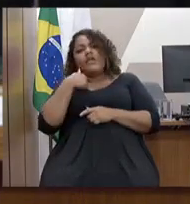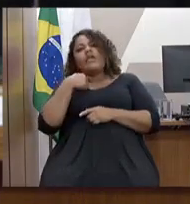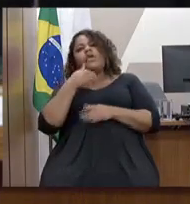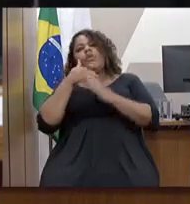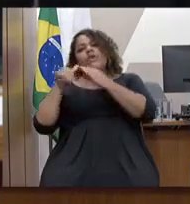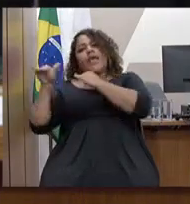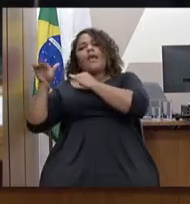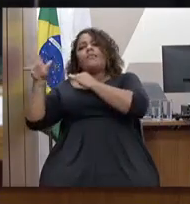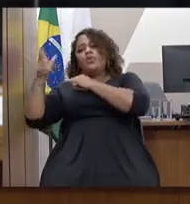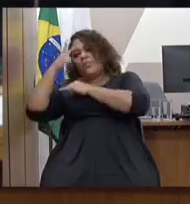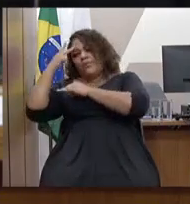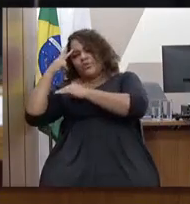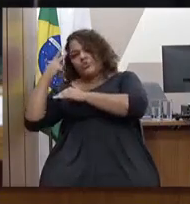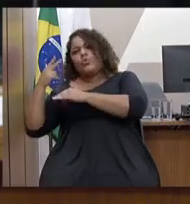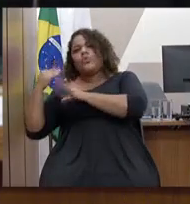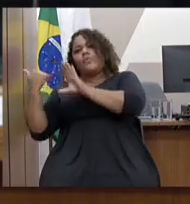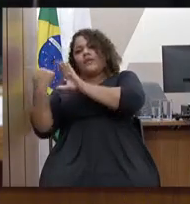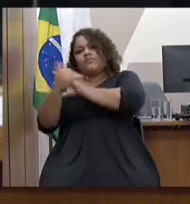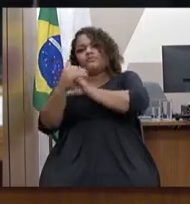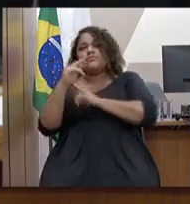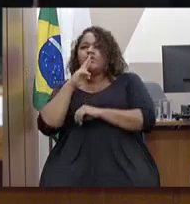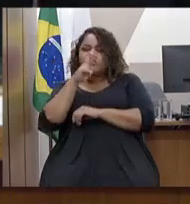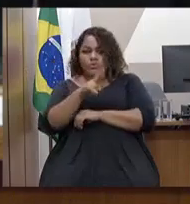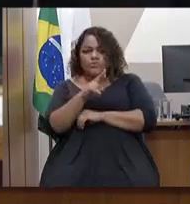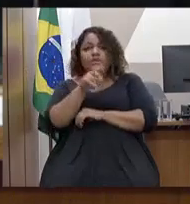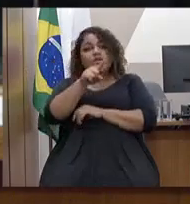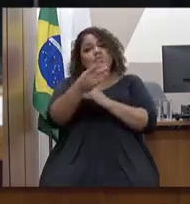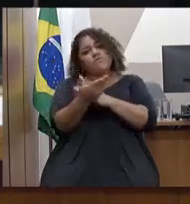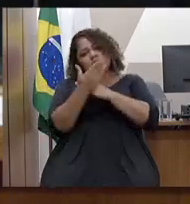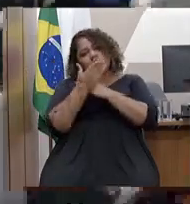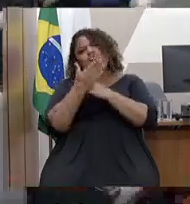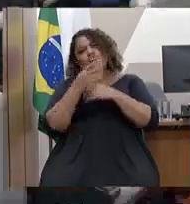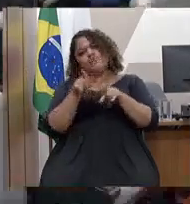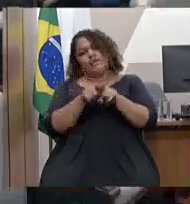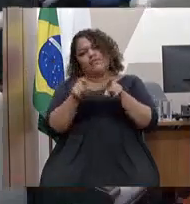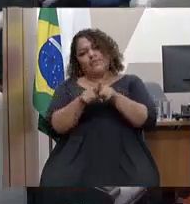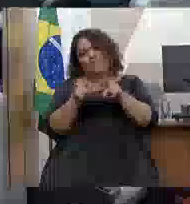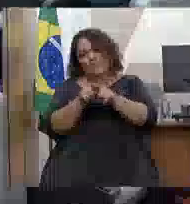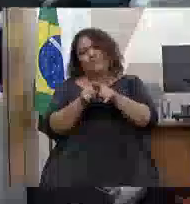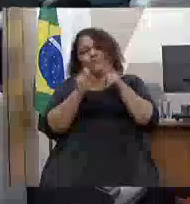for possível e vocês também ajudar a nossa atuação também muito obrigado